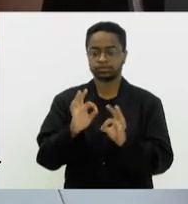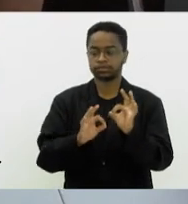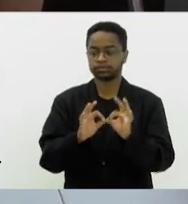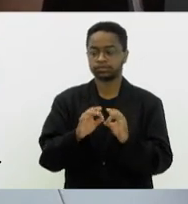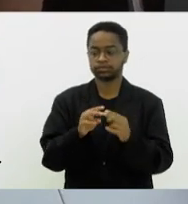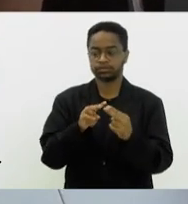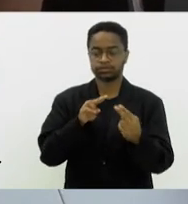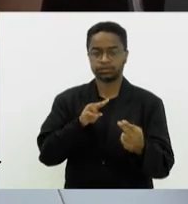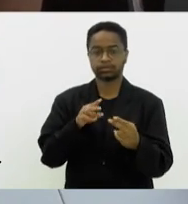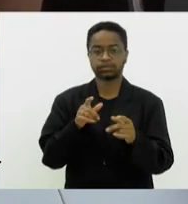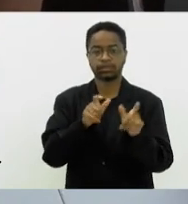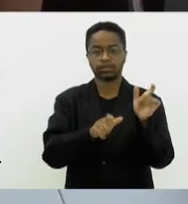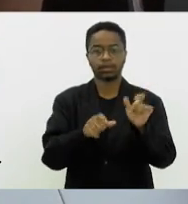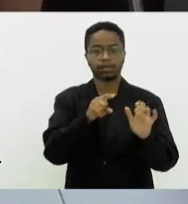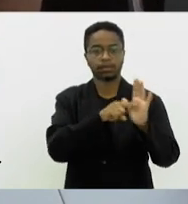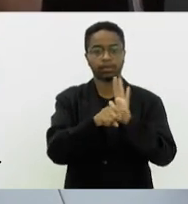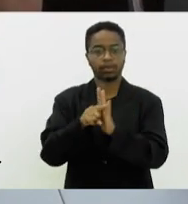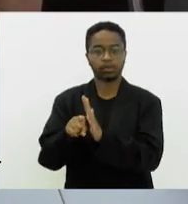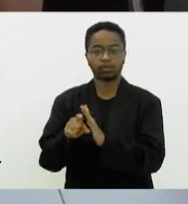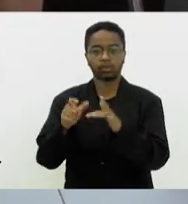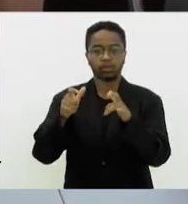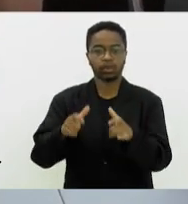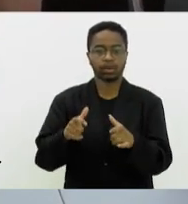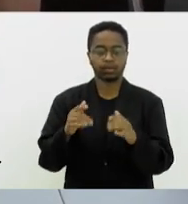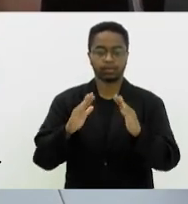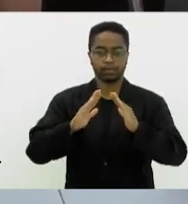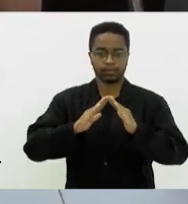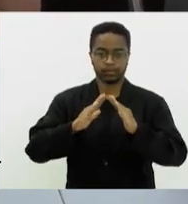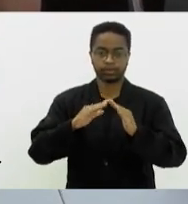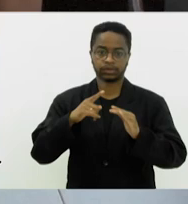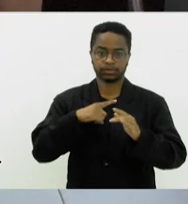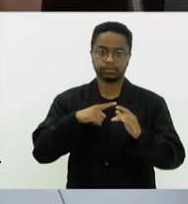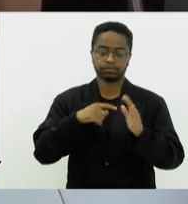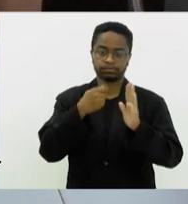eles perguntam onde você mora, está escrito na identificação.